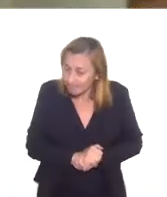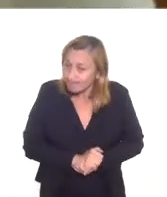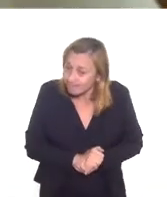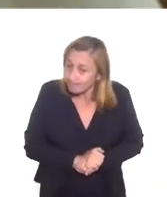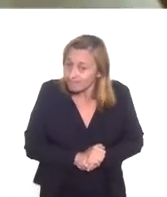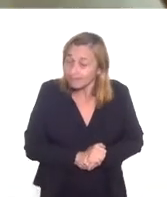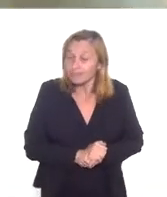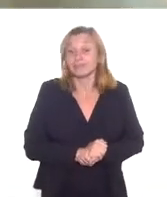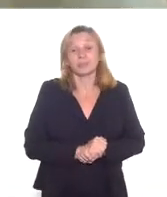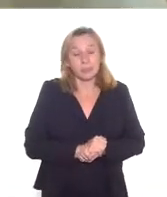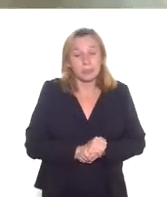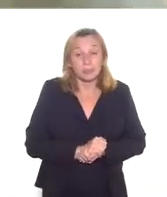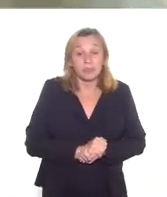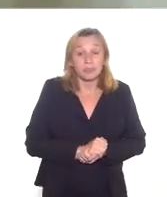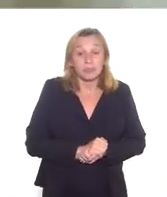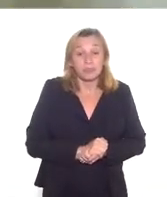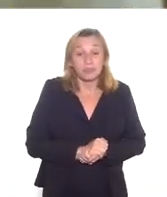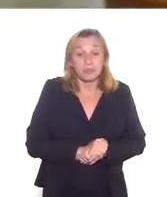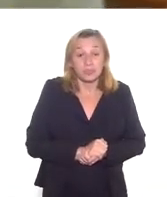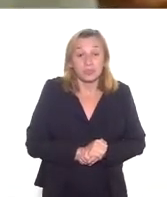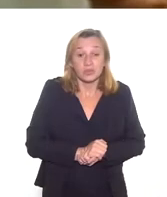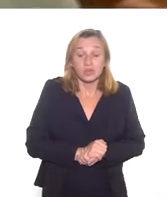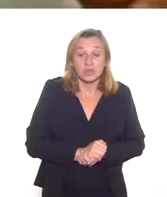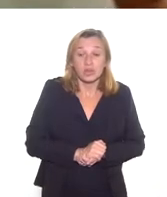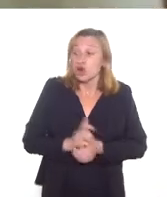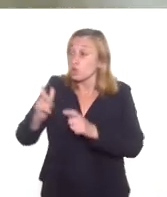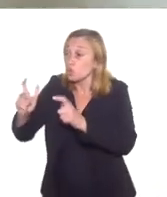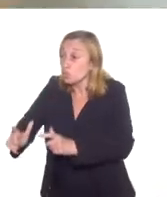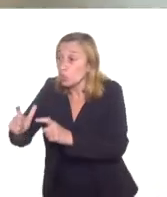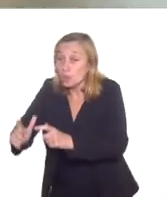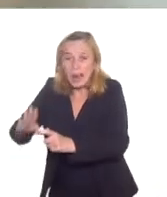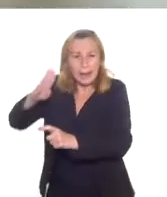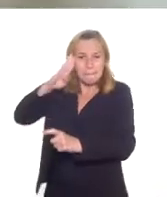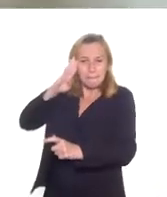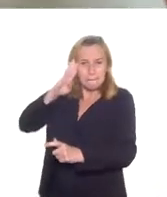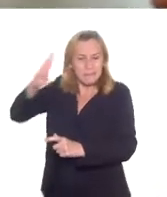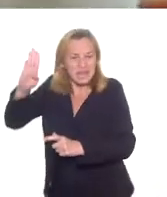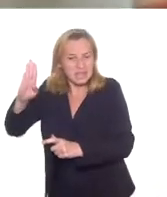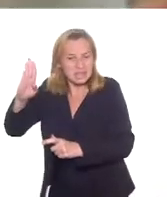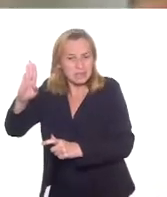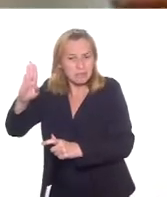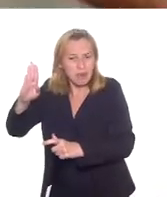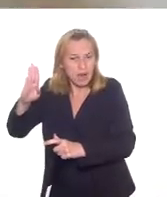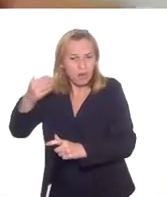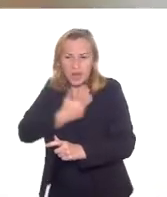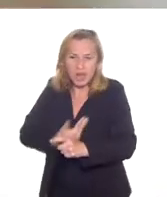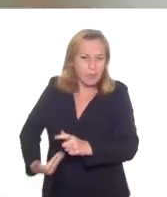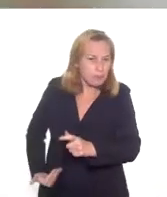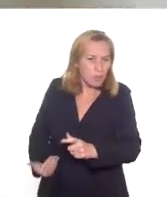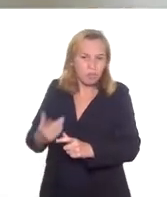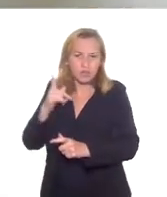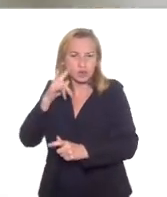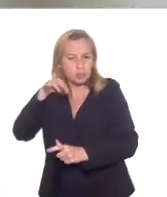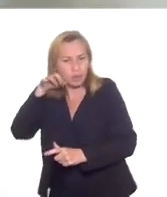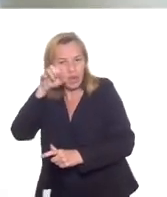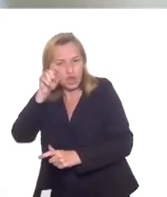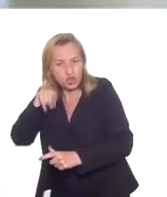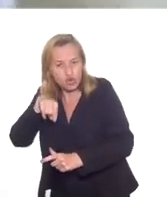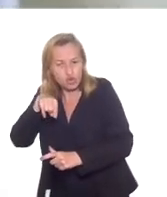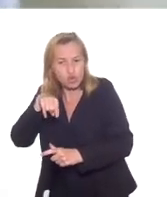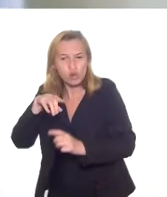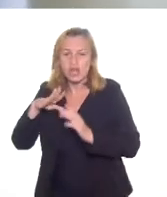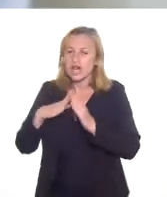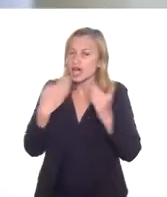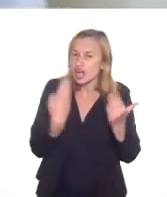Vender um local, Avenida Atlântica, República do Peru, Escola Cícero